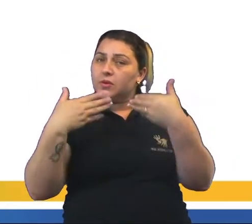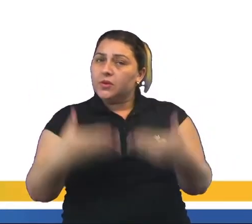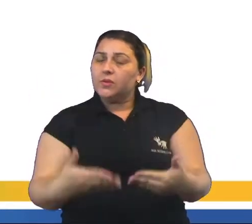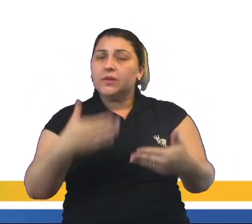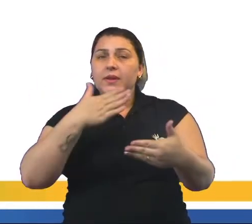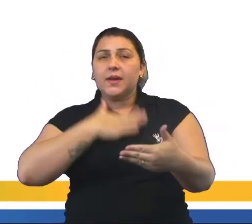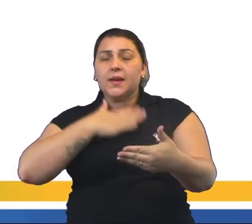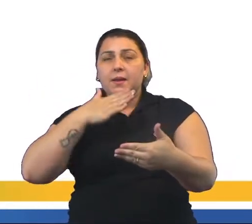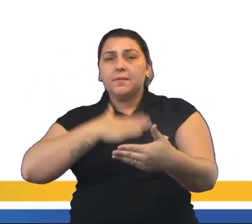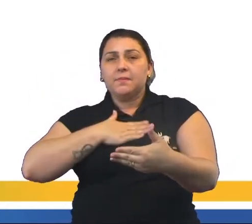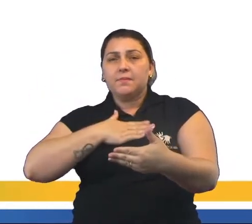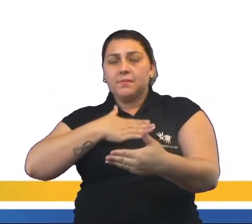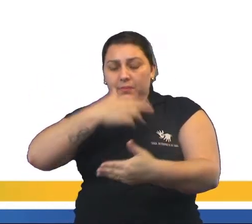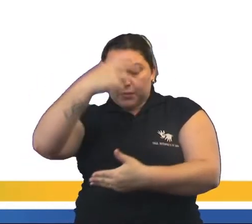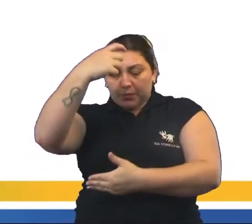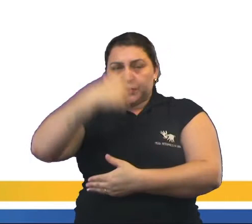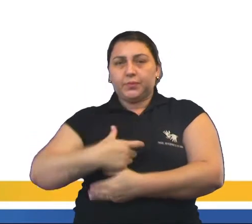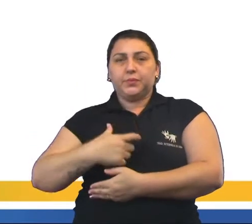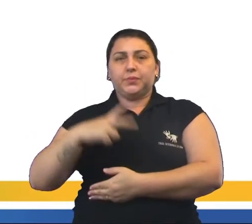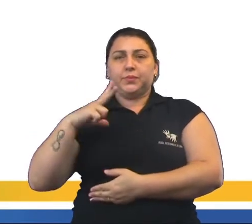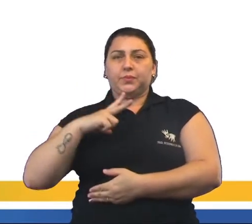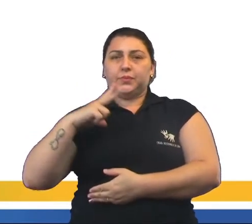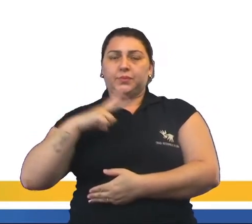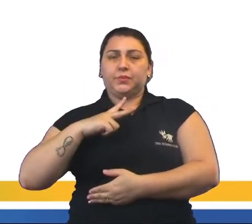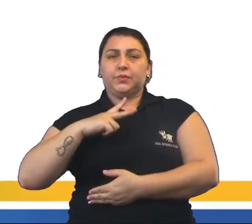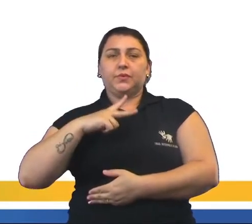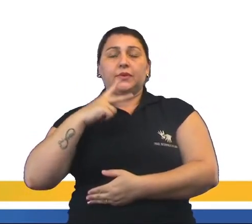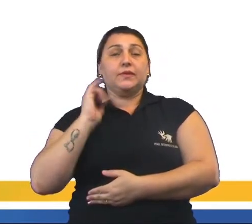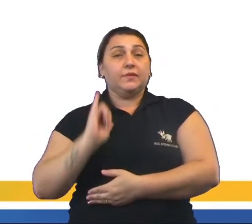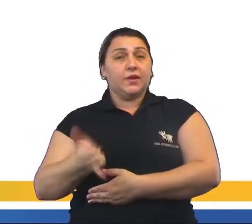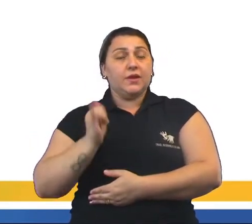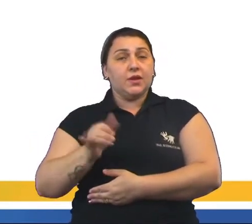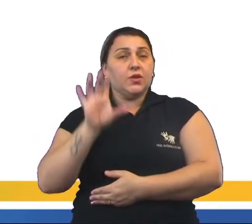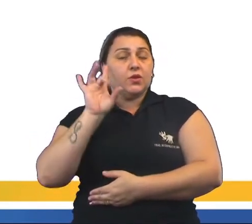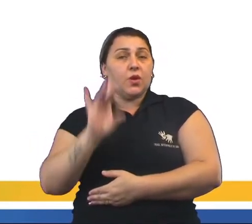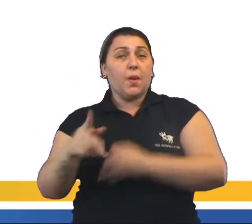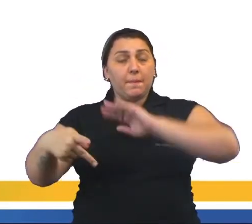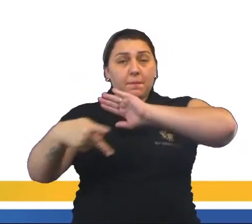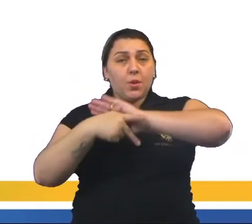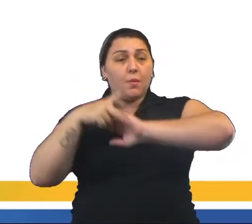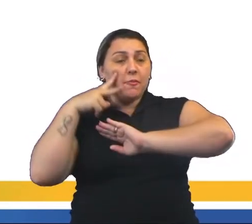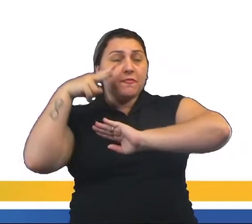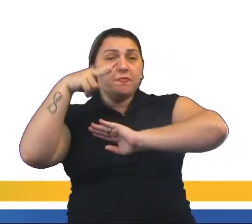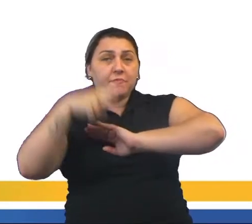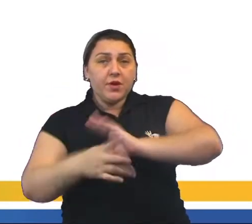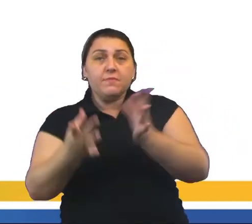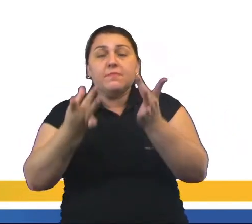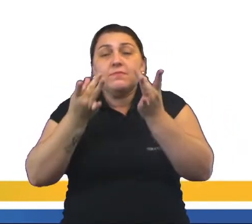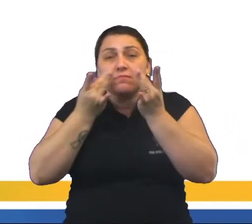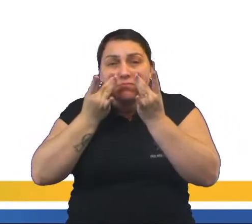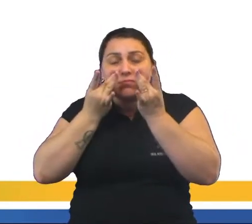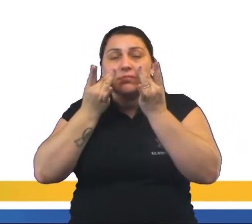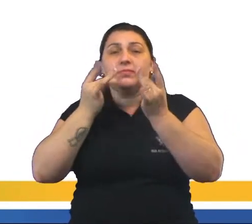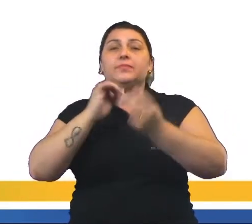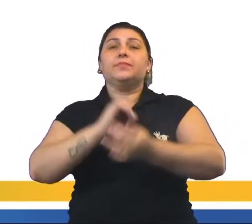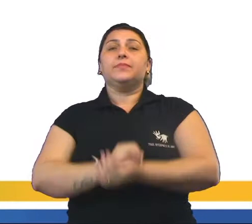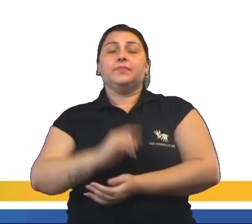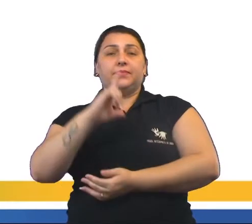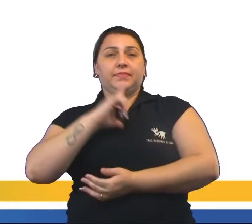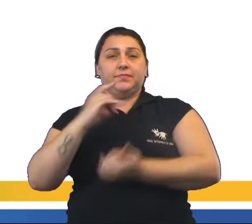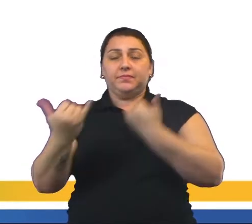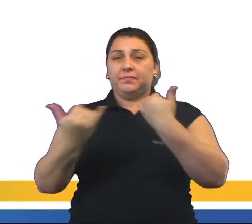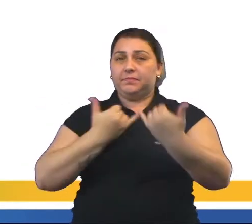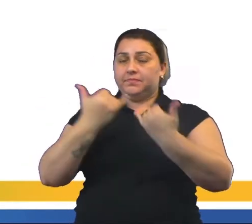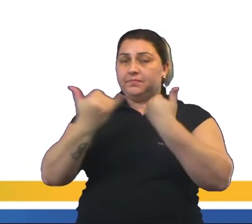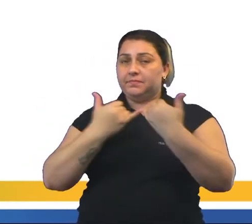minhas impressões pessoais. Não narrei senão aqueles de que eu próprio fui espectador ou sobre quais obtive